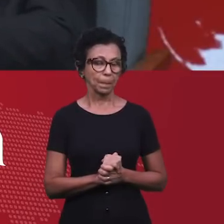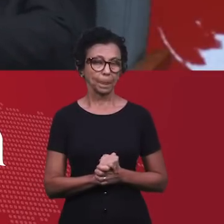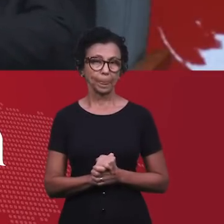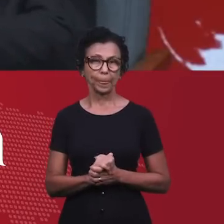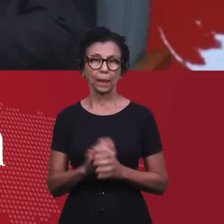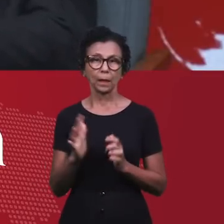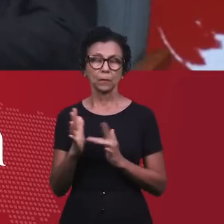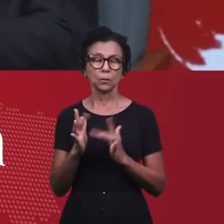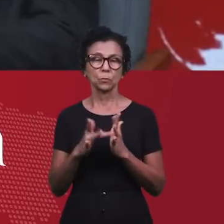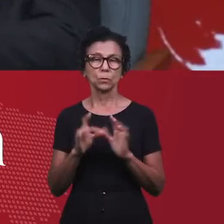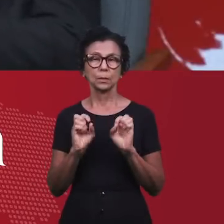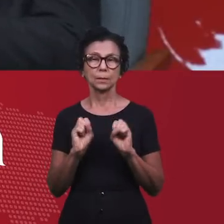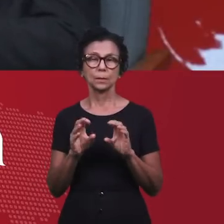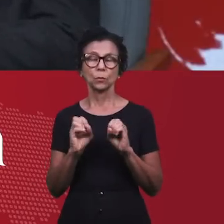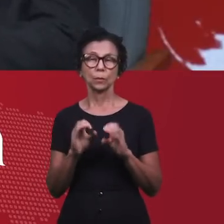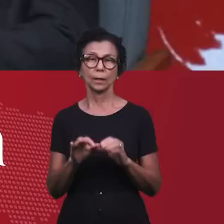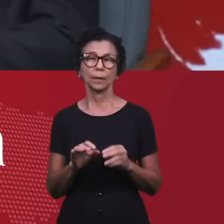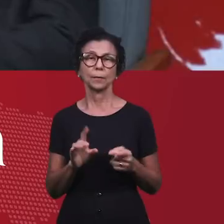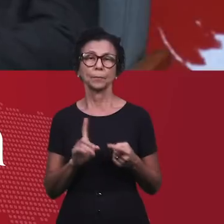na ceia?